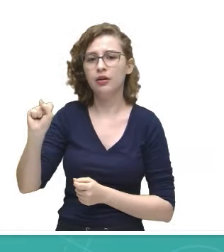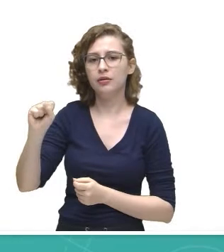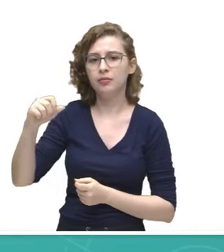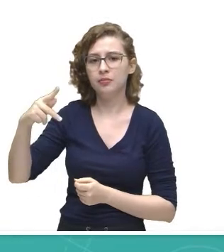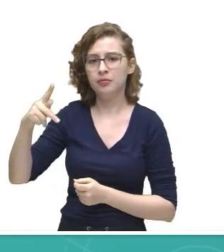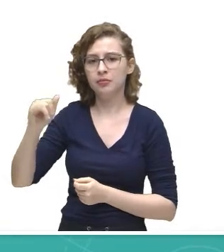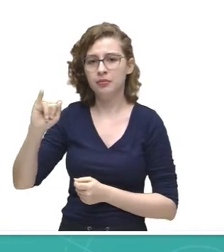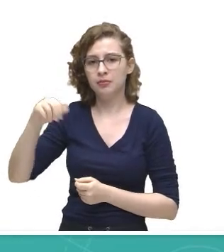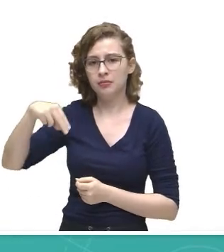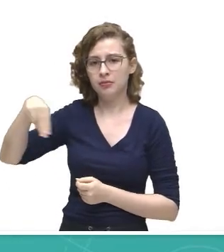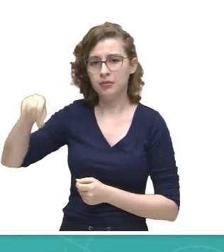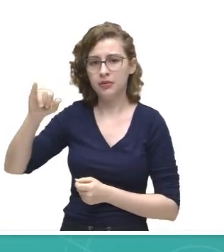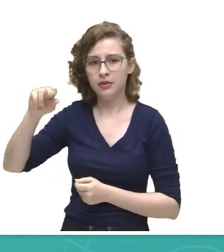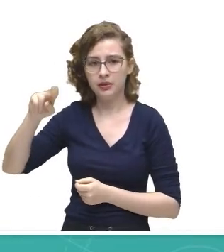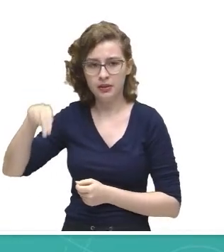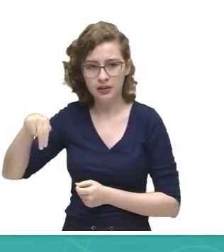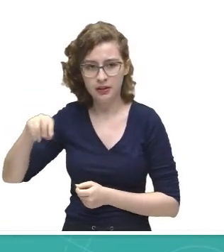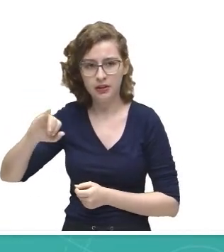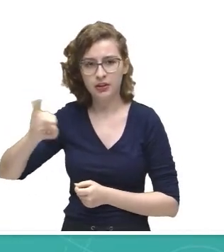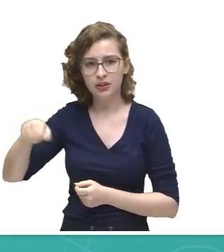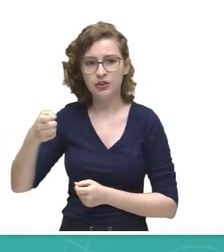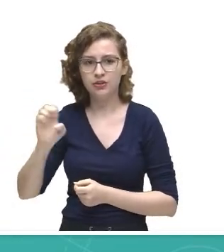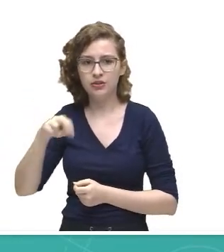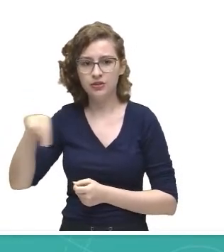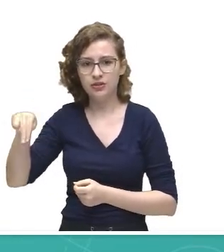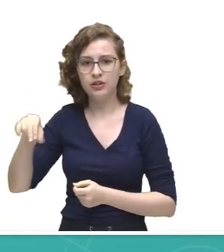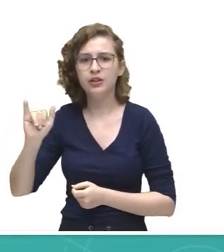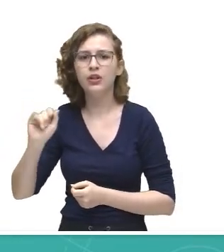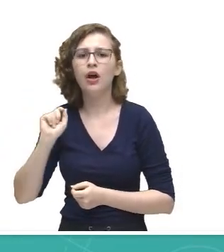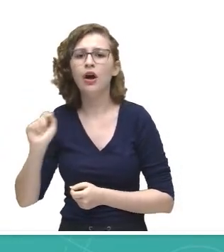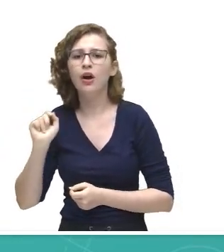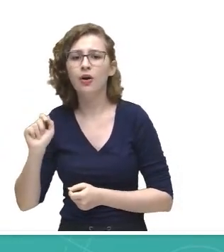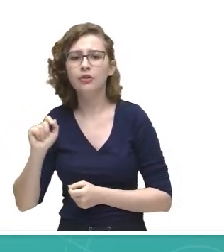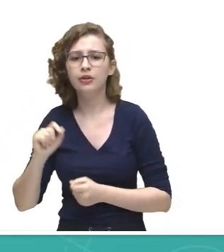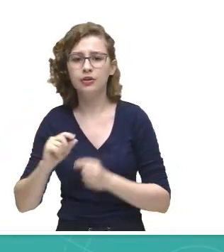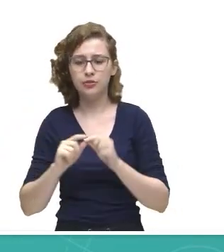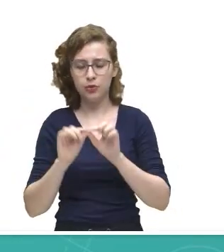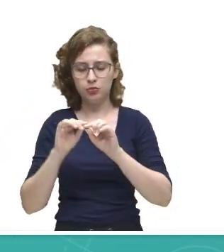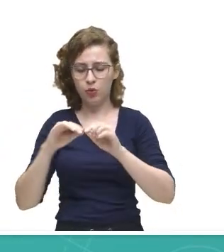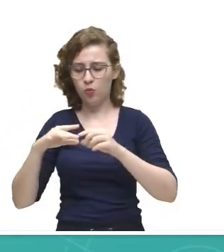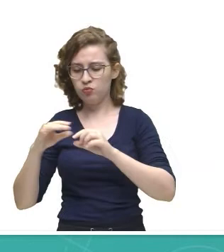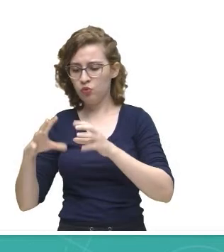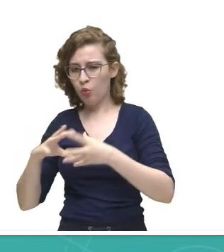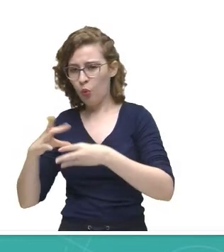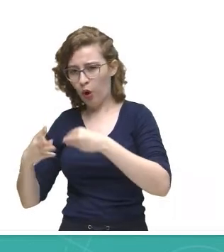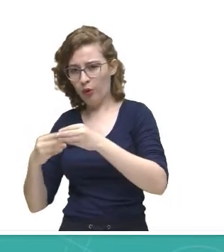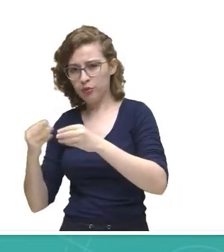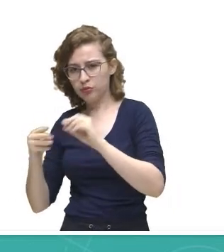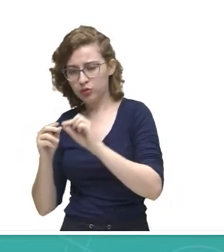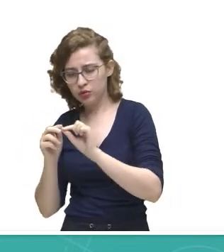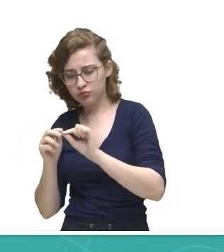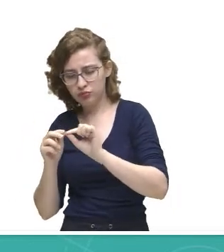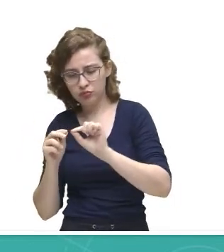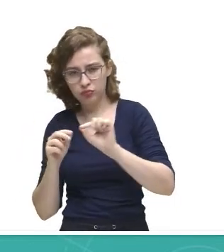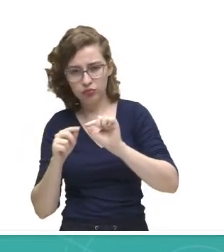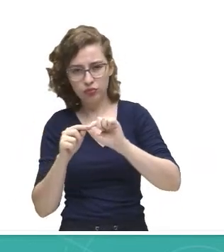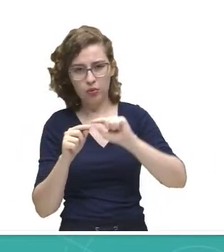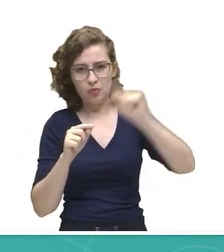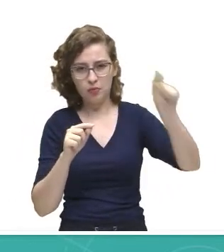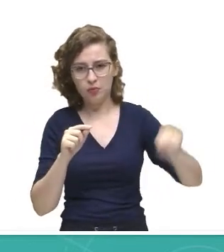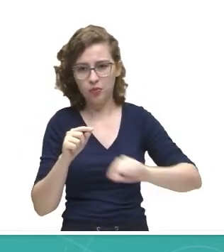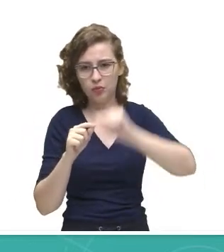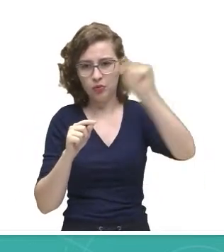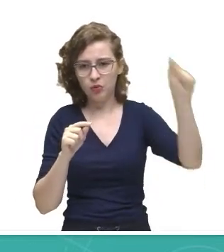né? Que é uma espécie de roca manual de vários fios que permitia que cada pessoa